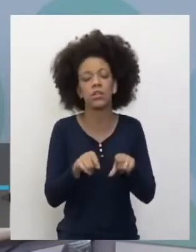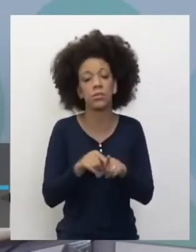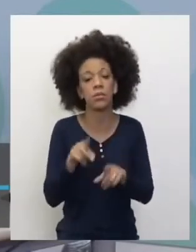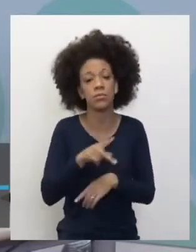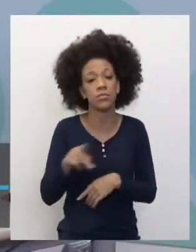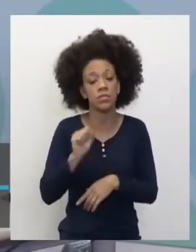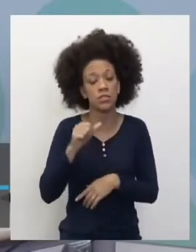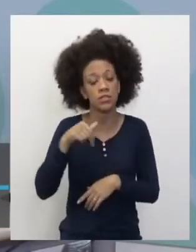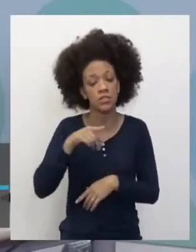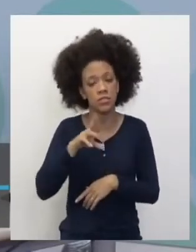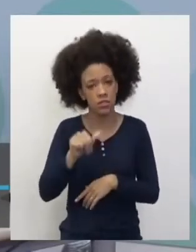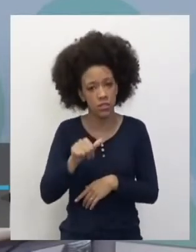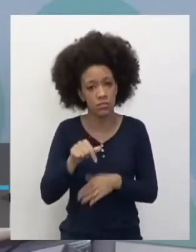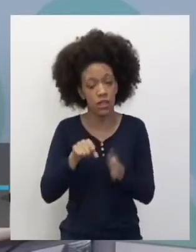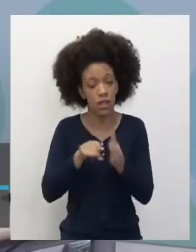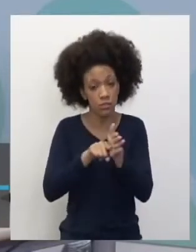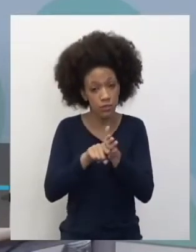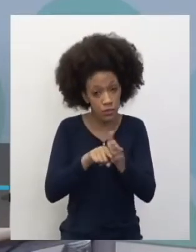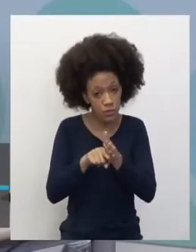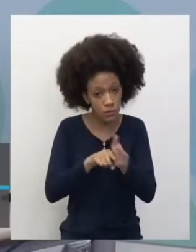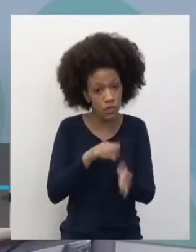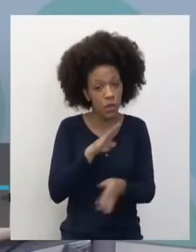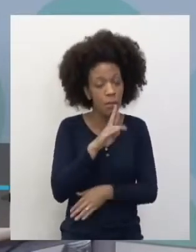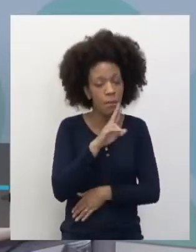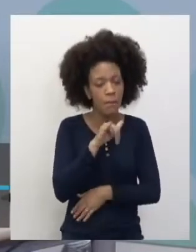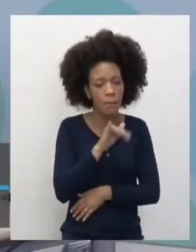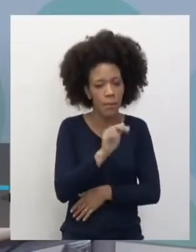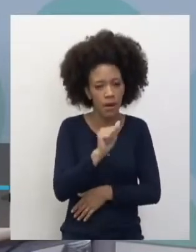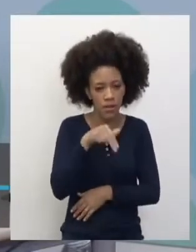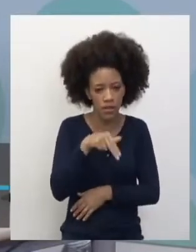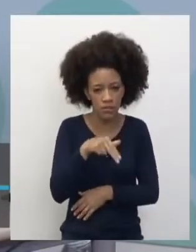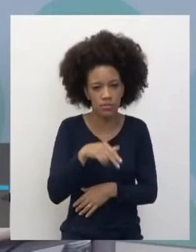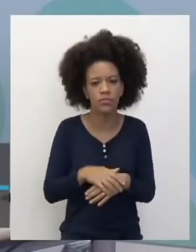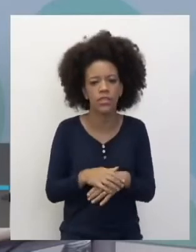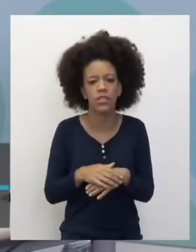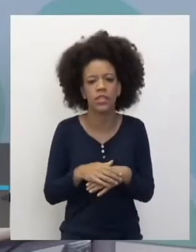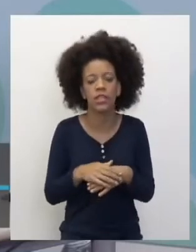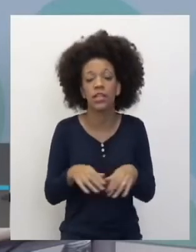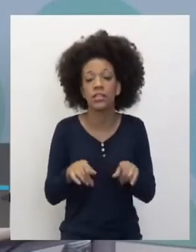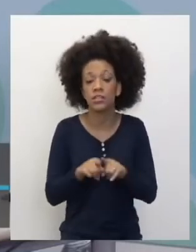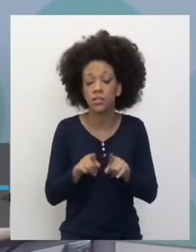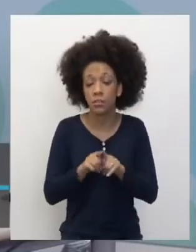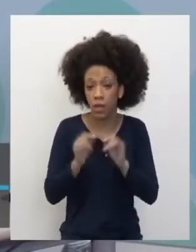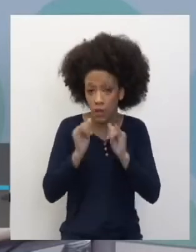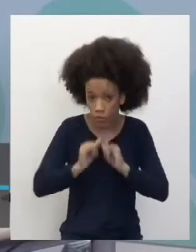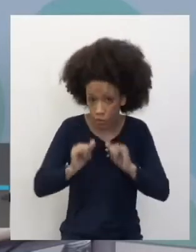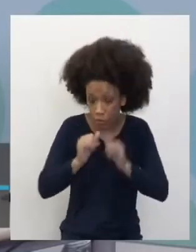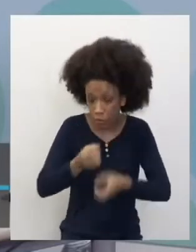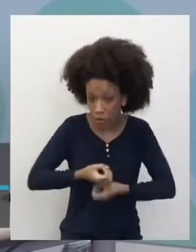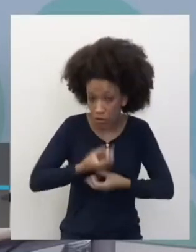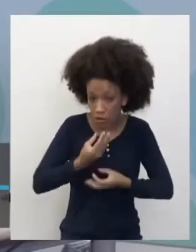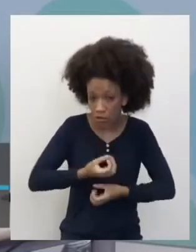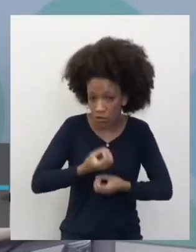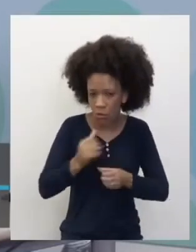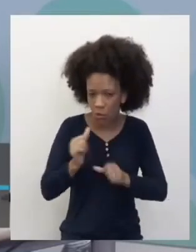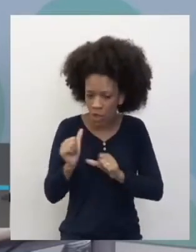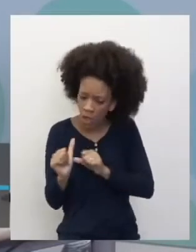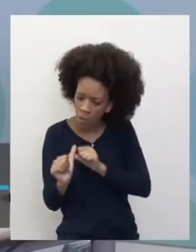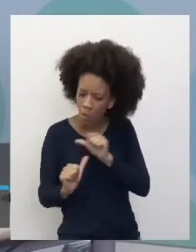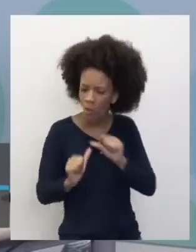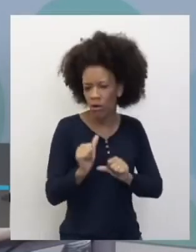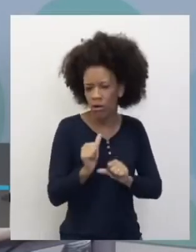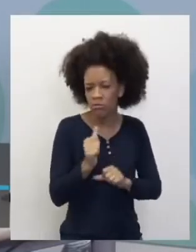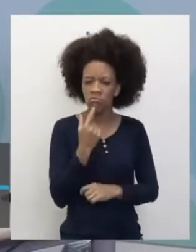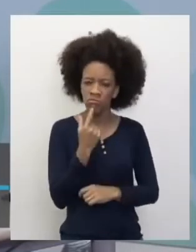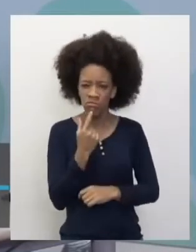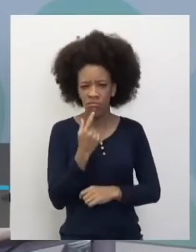as fontes. O Brian, da Prof. Elaine, colocou pegaram a notícia e modificaram um pouco.